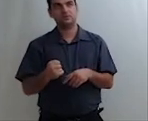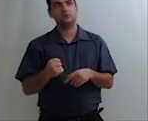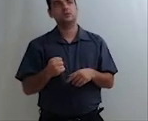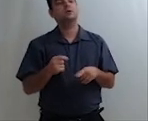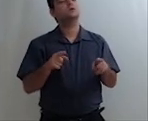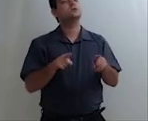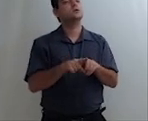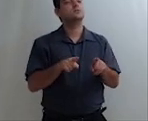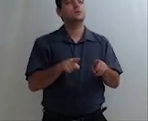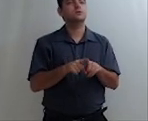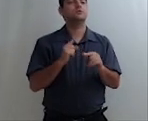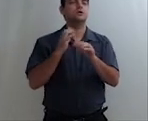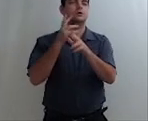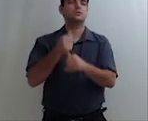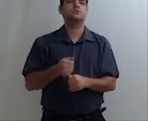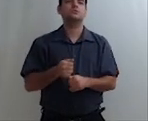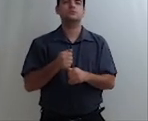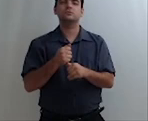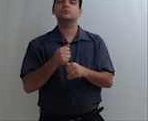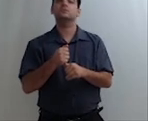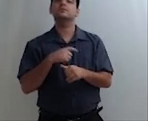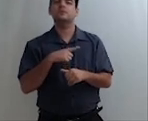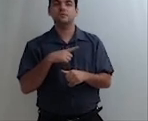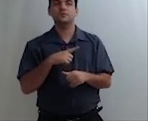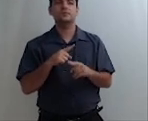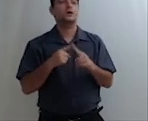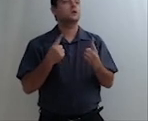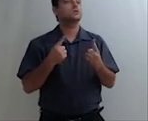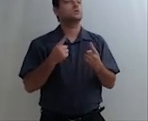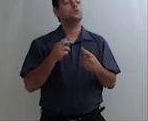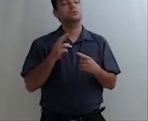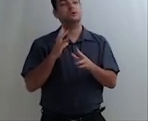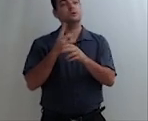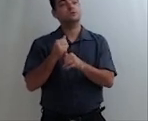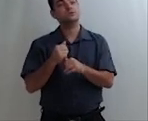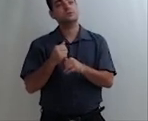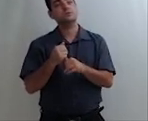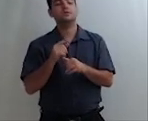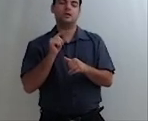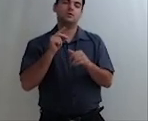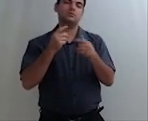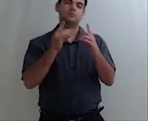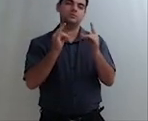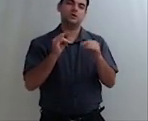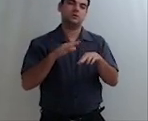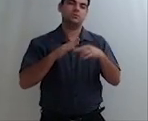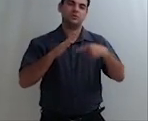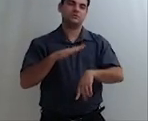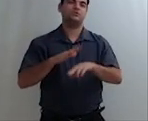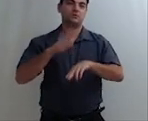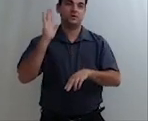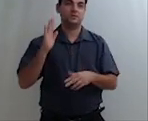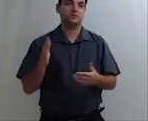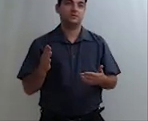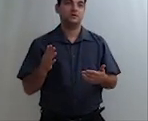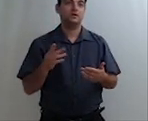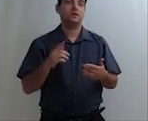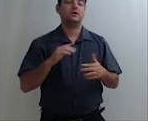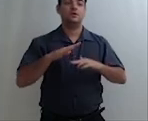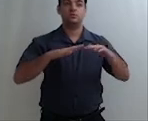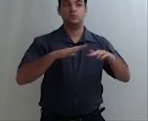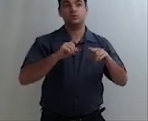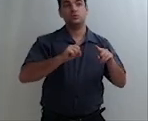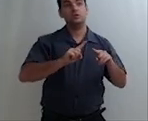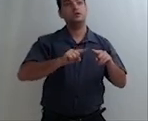no recurso ordinário também só que o recurso ordinário é um pouco mais abrangente e ele foi manejado depois de suprida